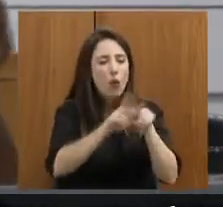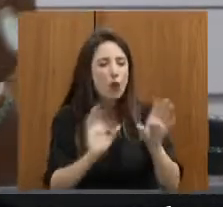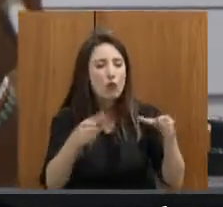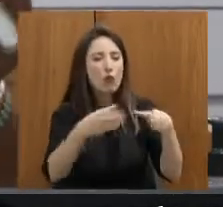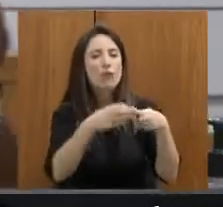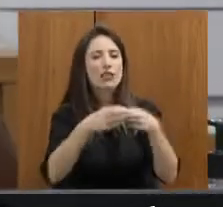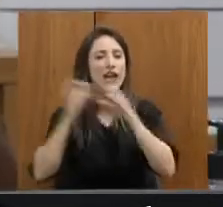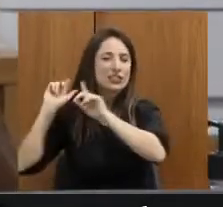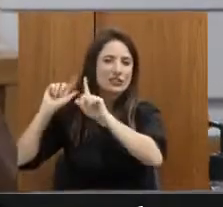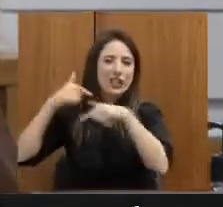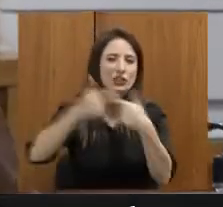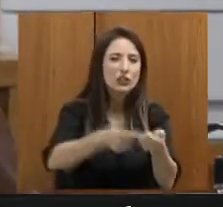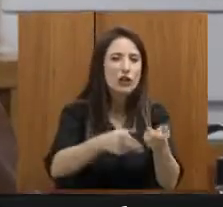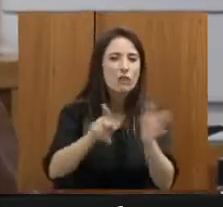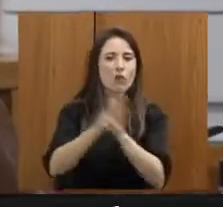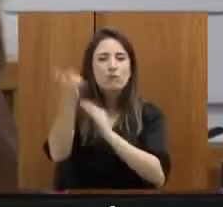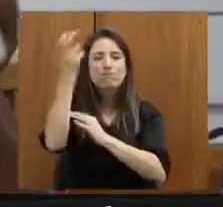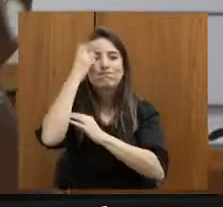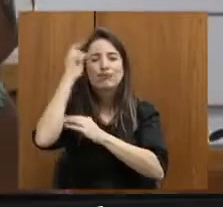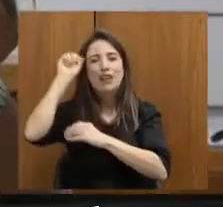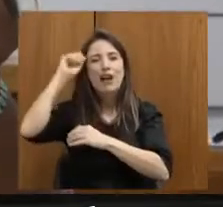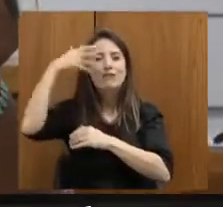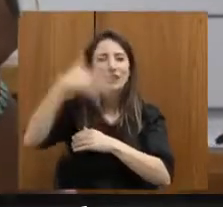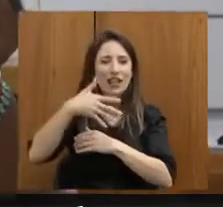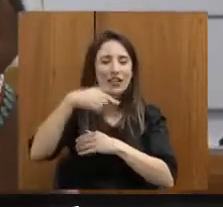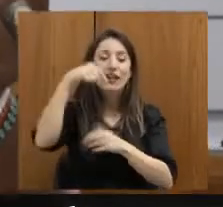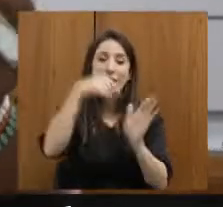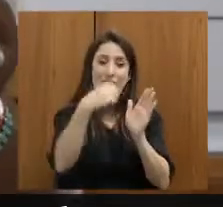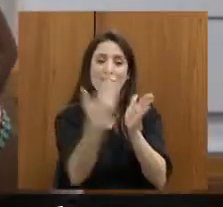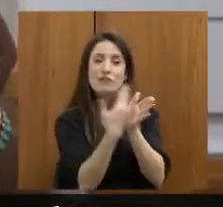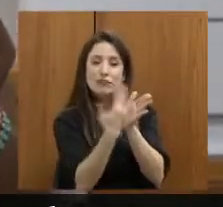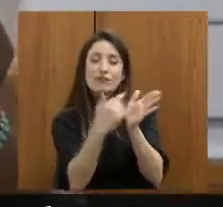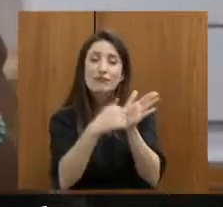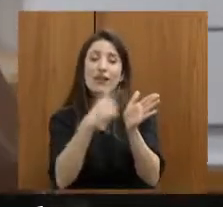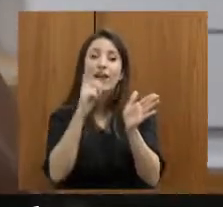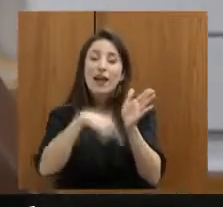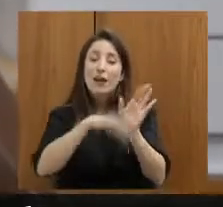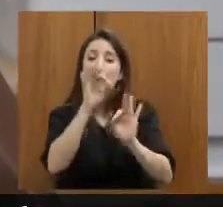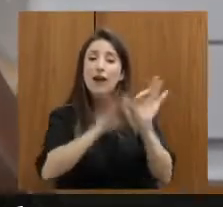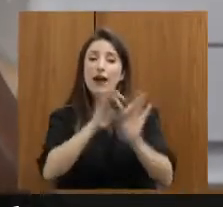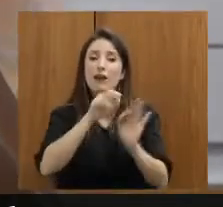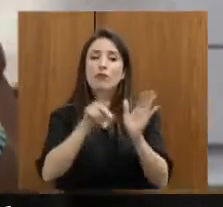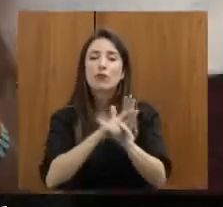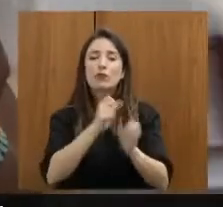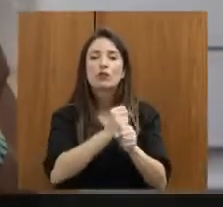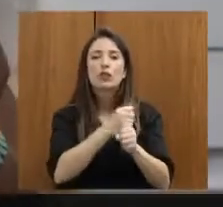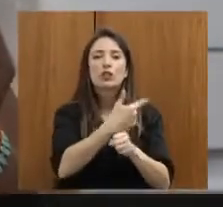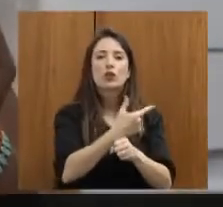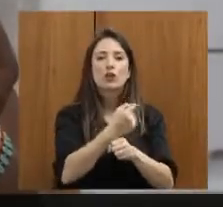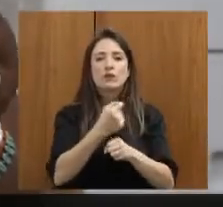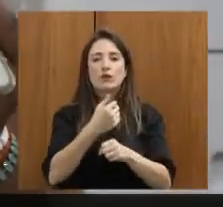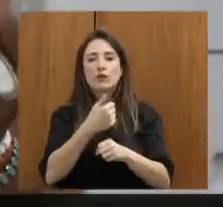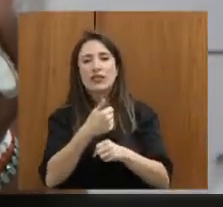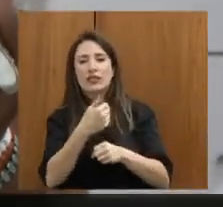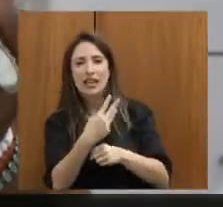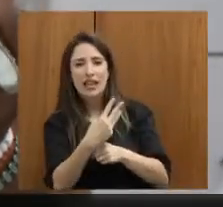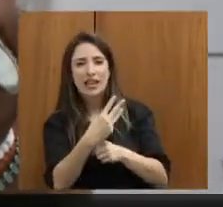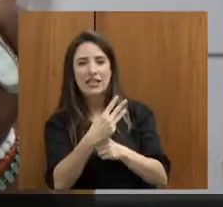de matriz africana ele é de 2013 com validade até 2015